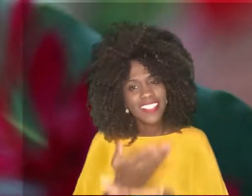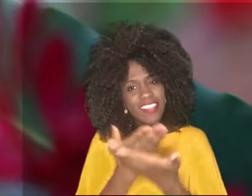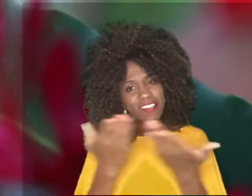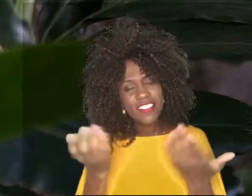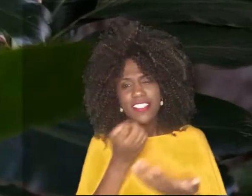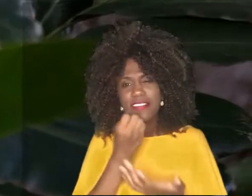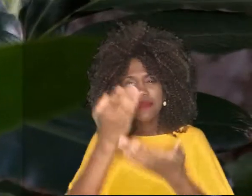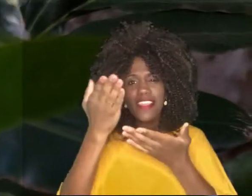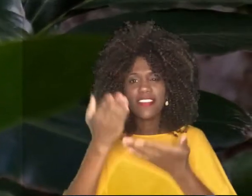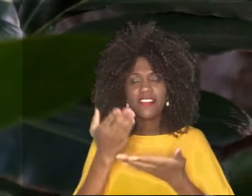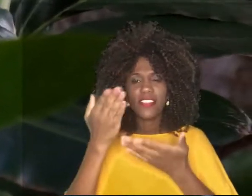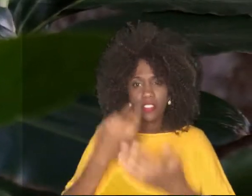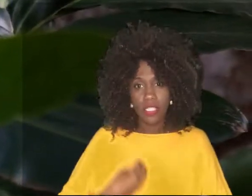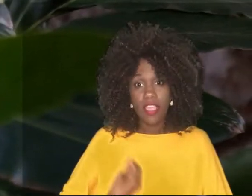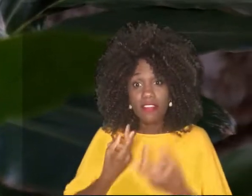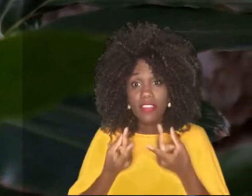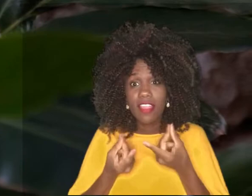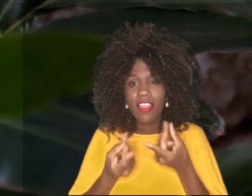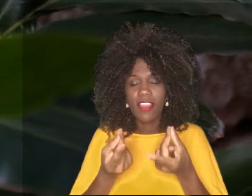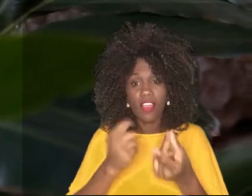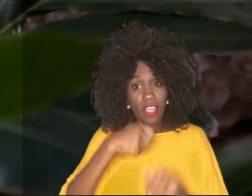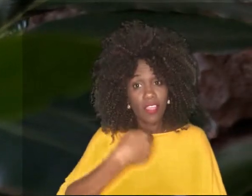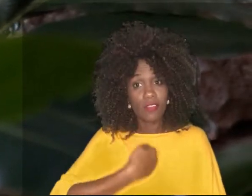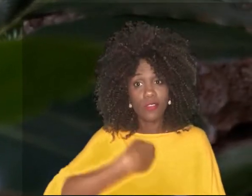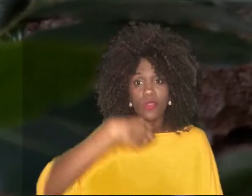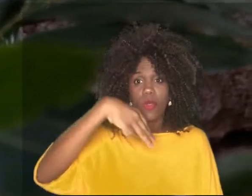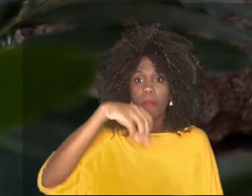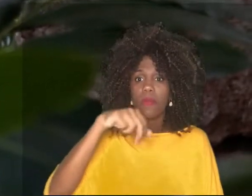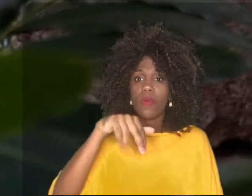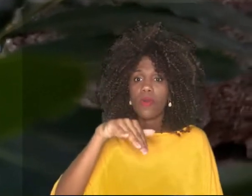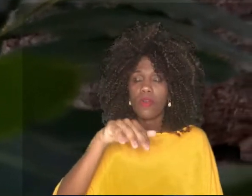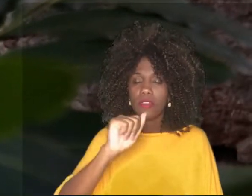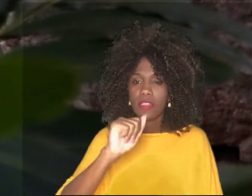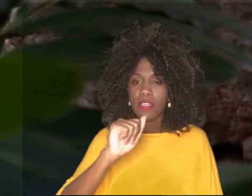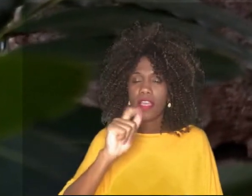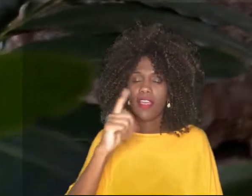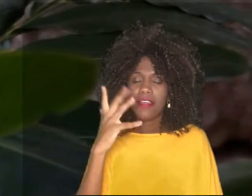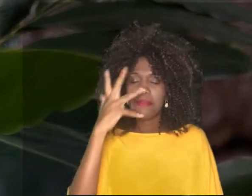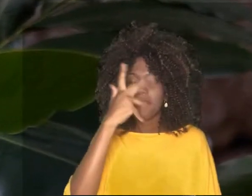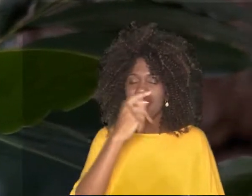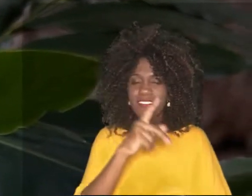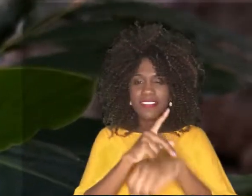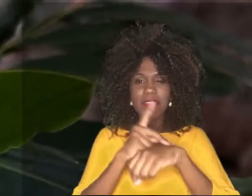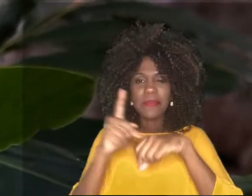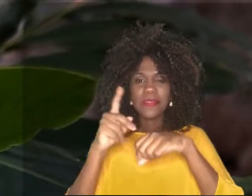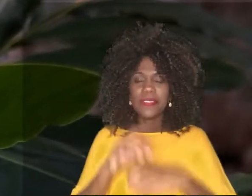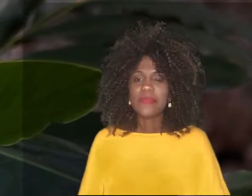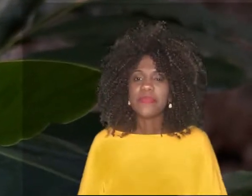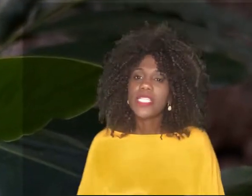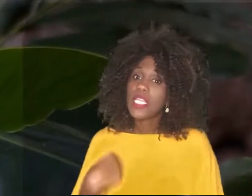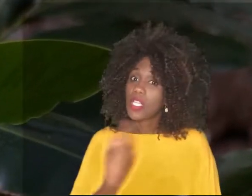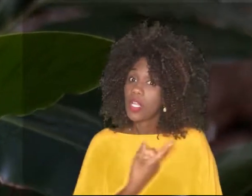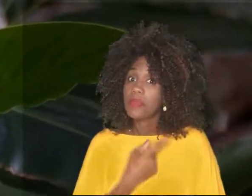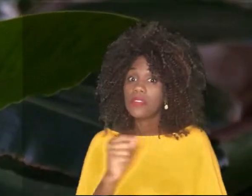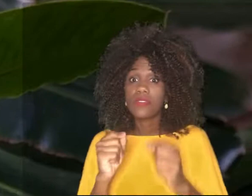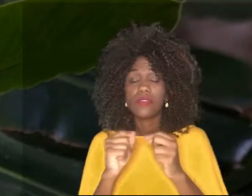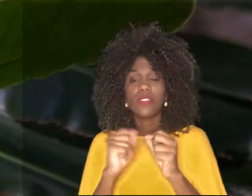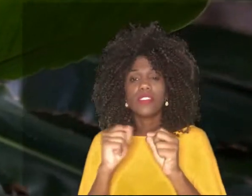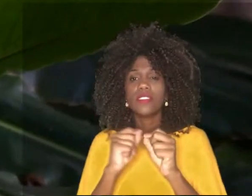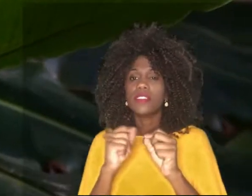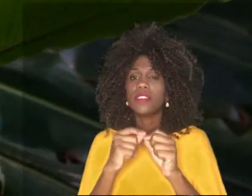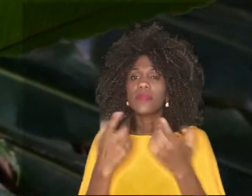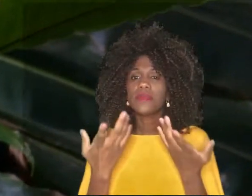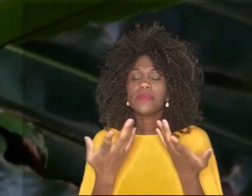Sejam bem-vindos à Vida Longa. Eu sou Mônica Millet, a beleza pura. Nós vamos fazer